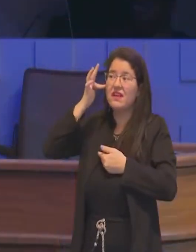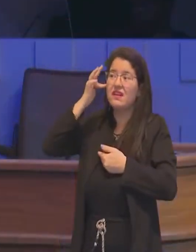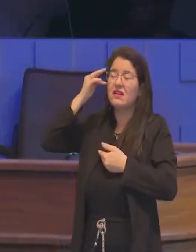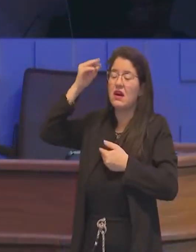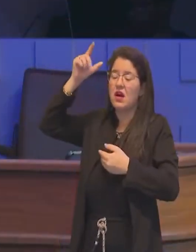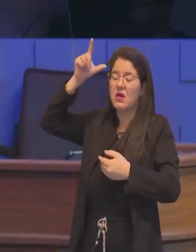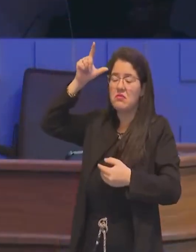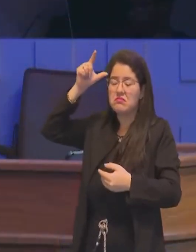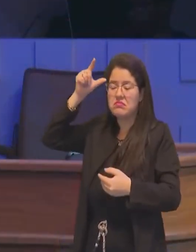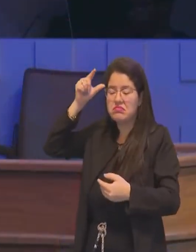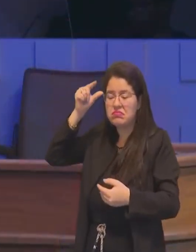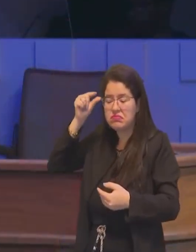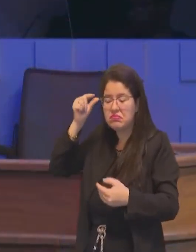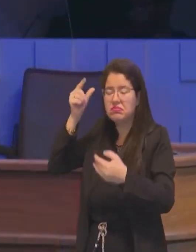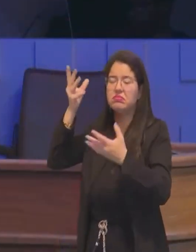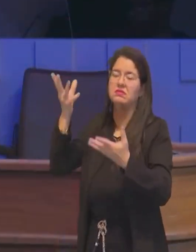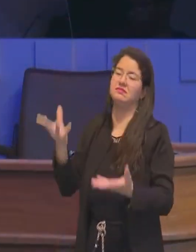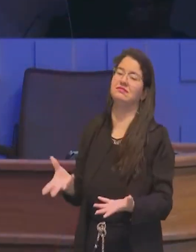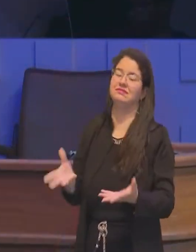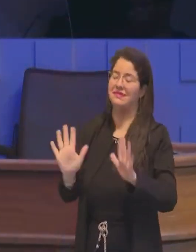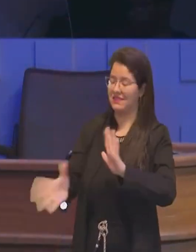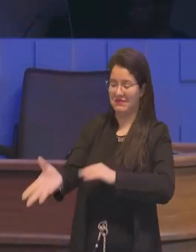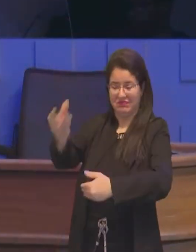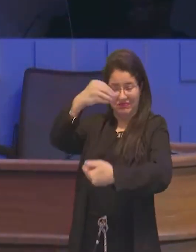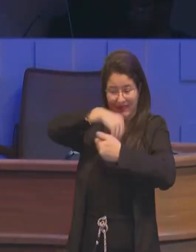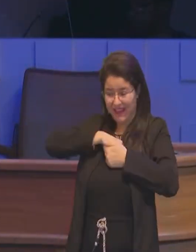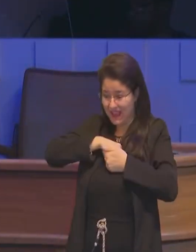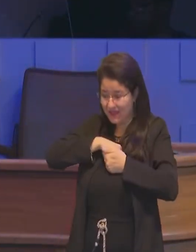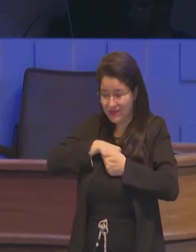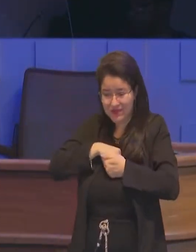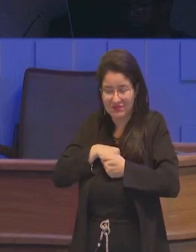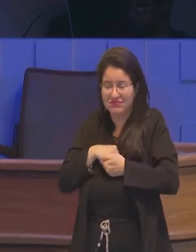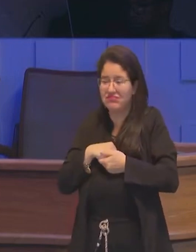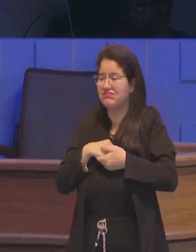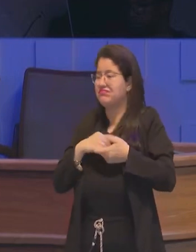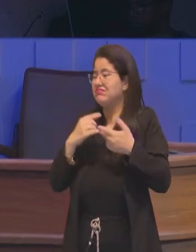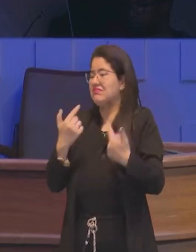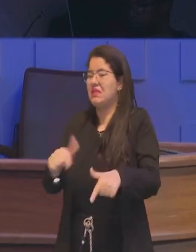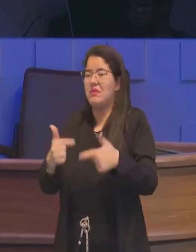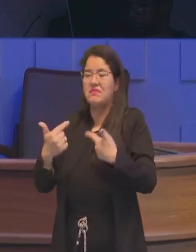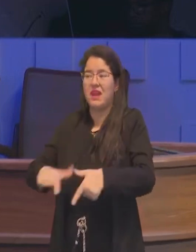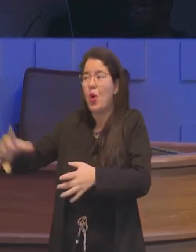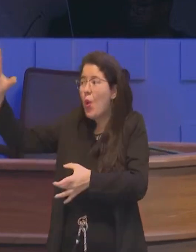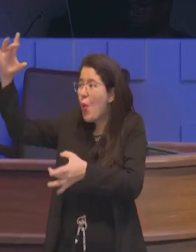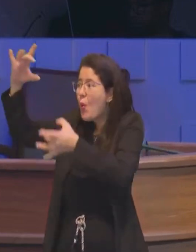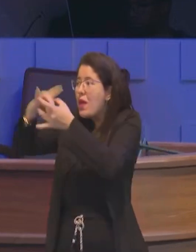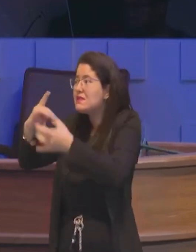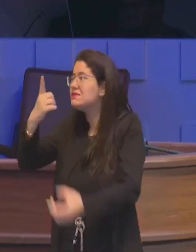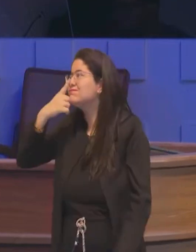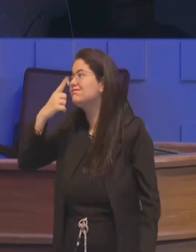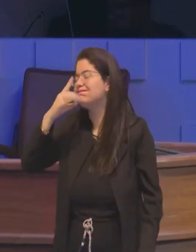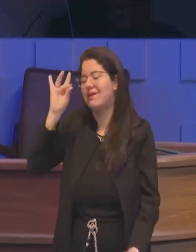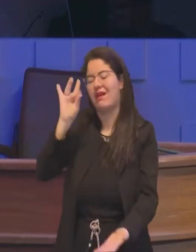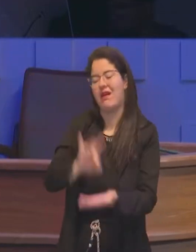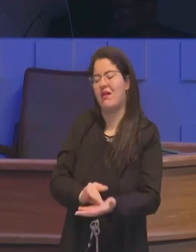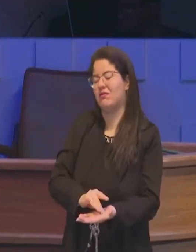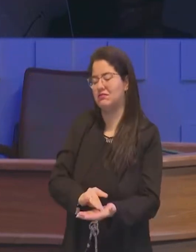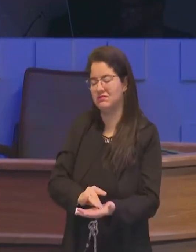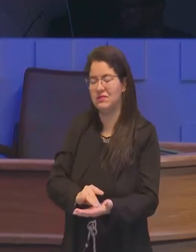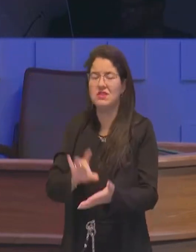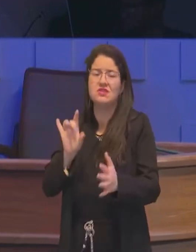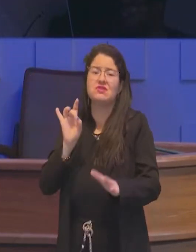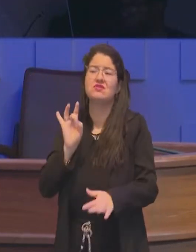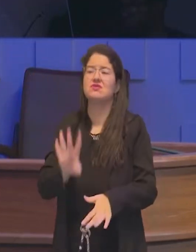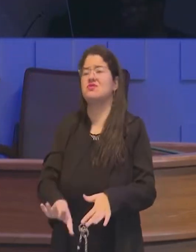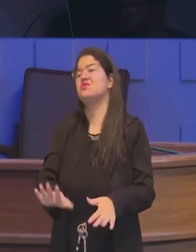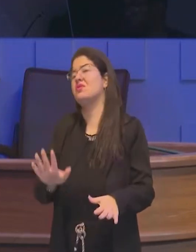enfraquecendo. Ou seja, no interior não vai haver mais uma conexão íntima com Deus, e sim